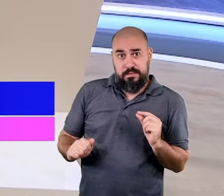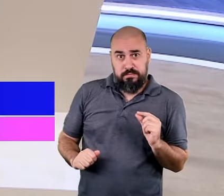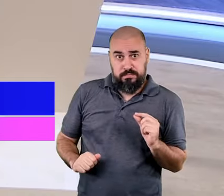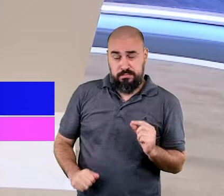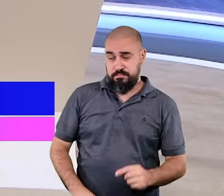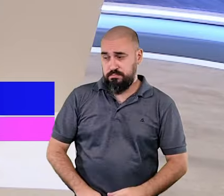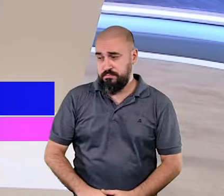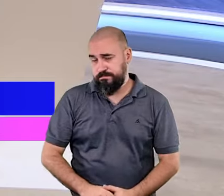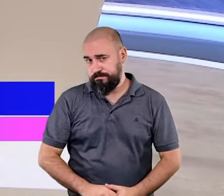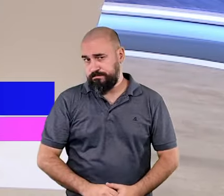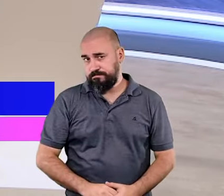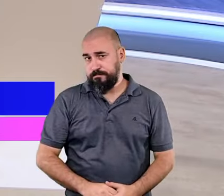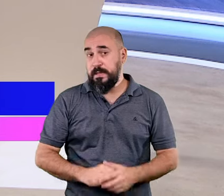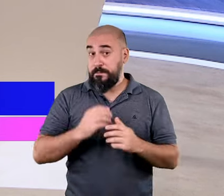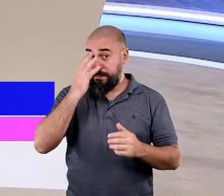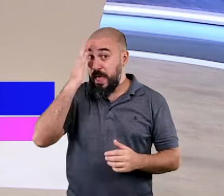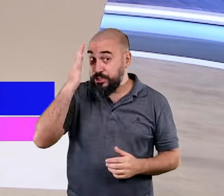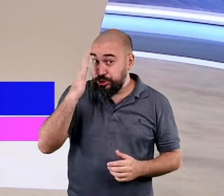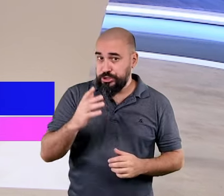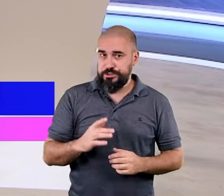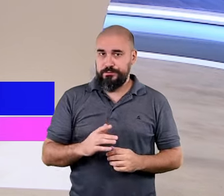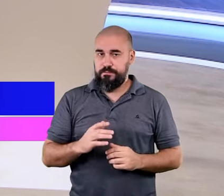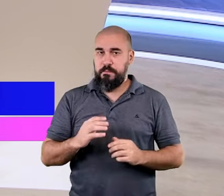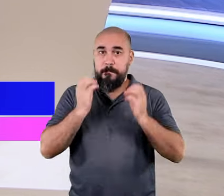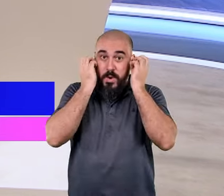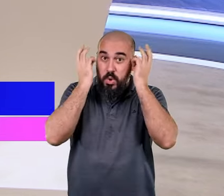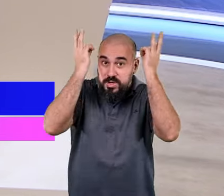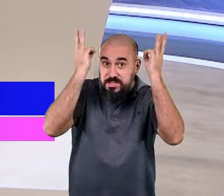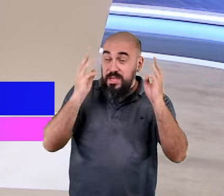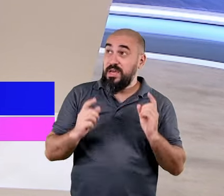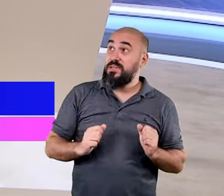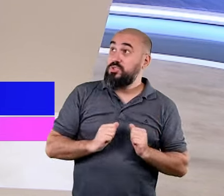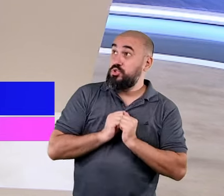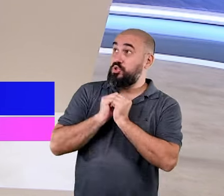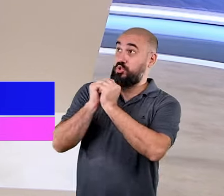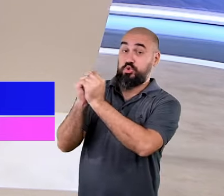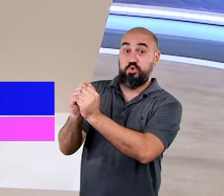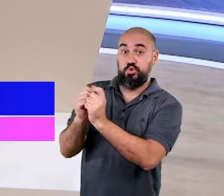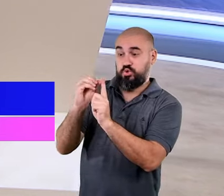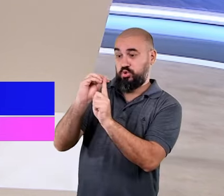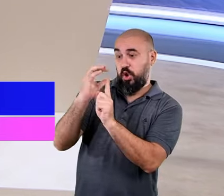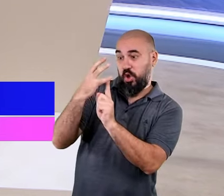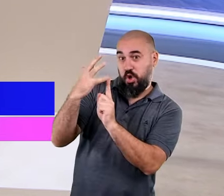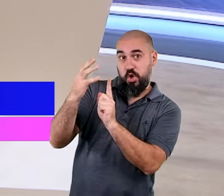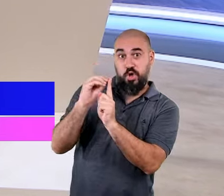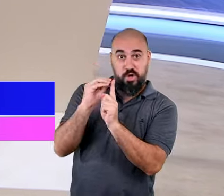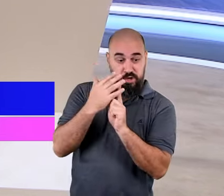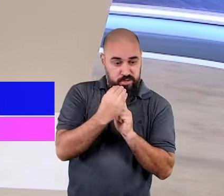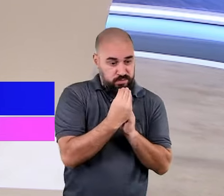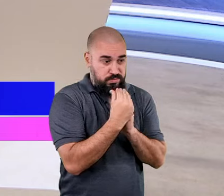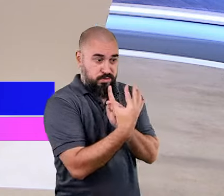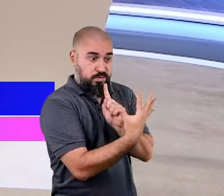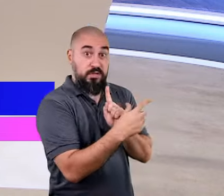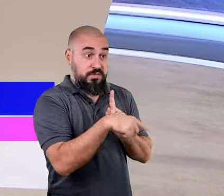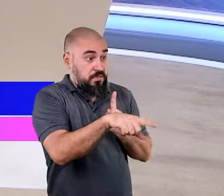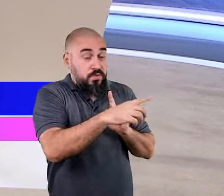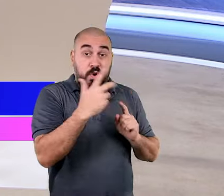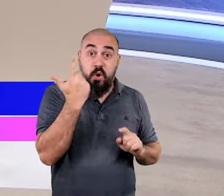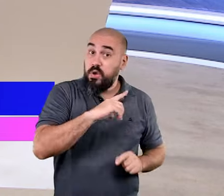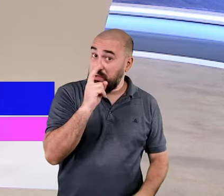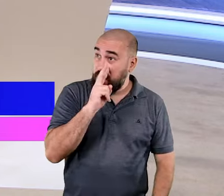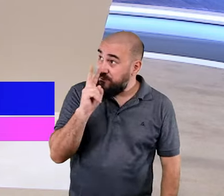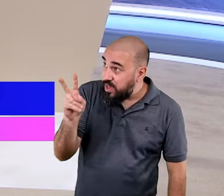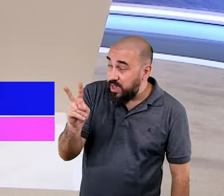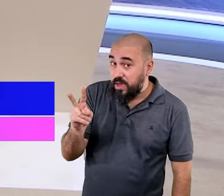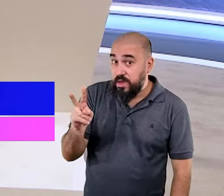Imagina só, se Moisés teve contato com a glória, refletiu a glória e as pessoas não podiam ver, imagina a manifestação